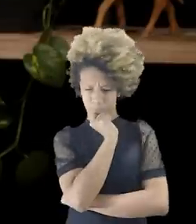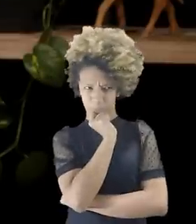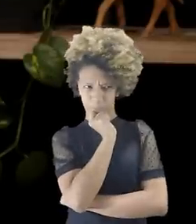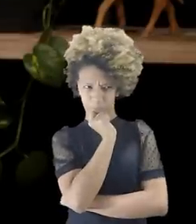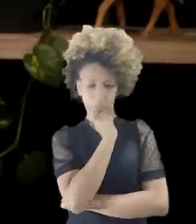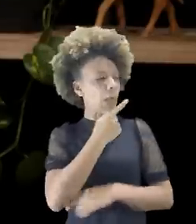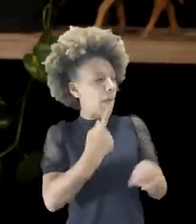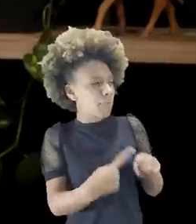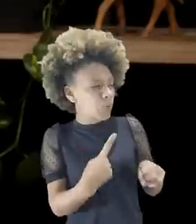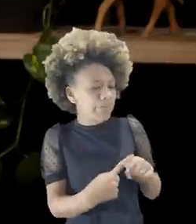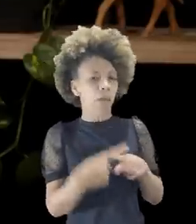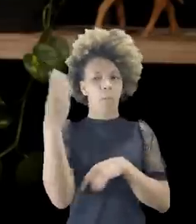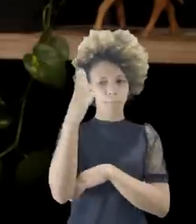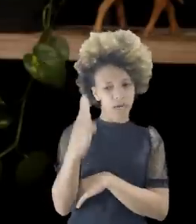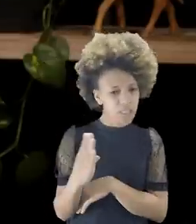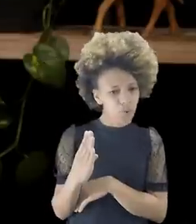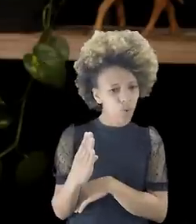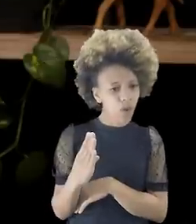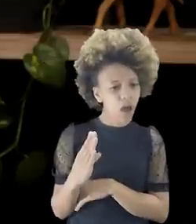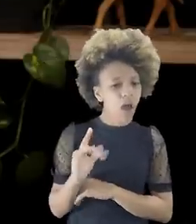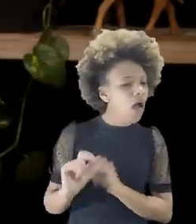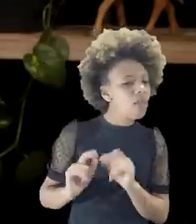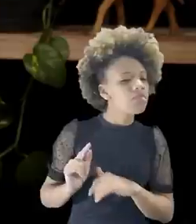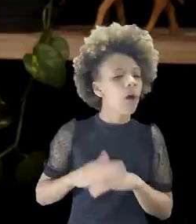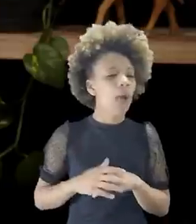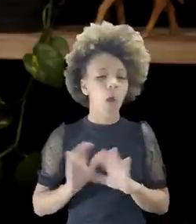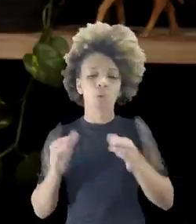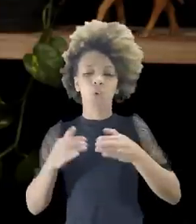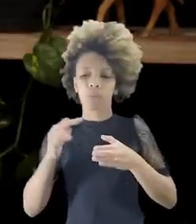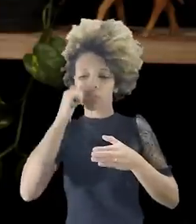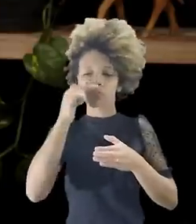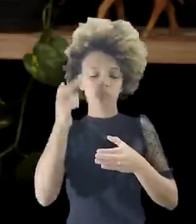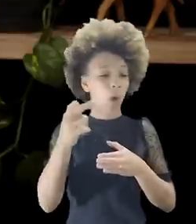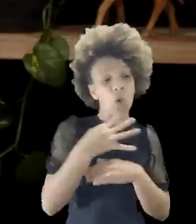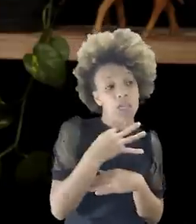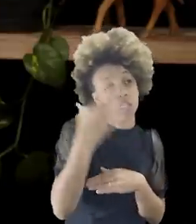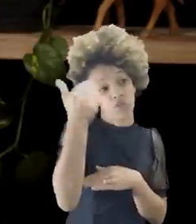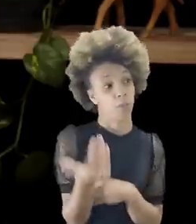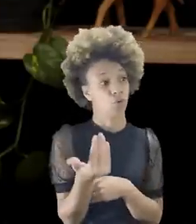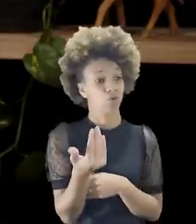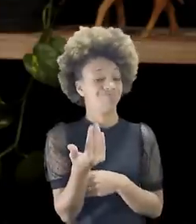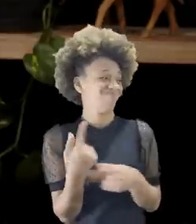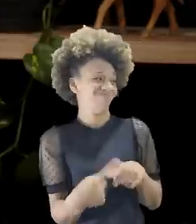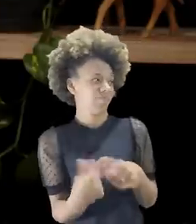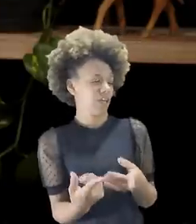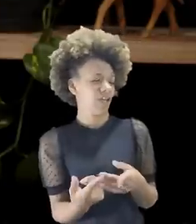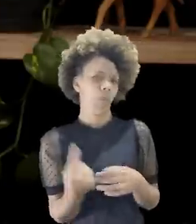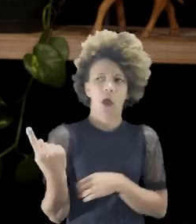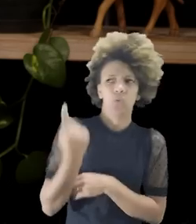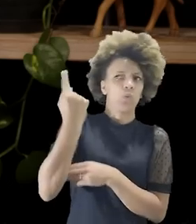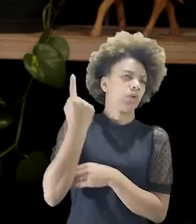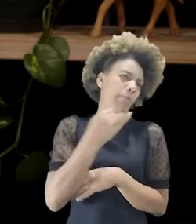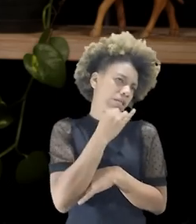por que que Brasil não é considerado uma elite no basquete o que a gente tá falando de altura tem uma coisa a ver com isso tipo assim